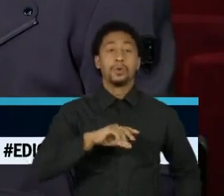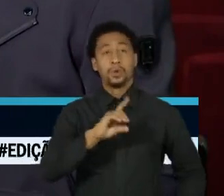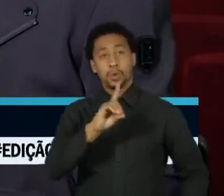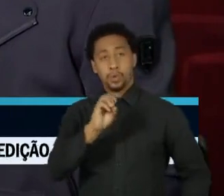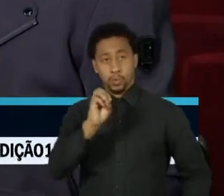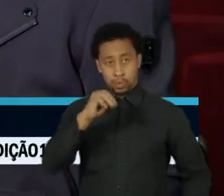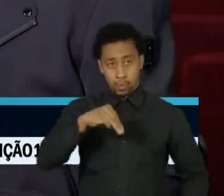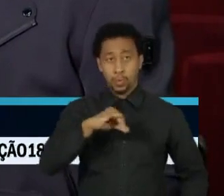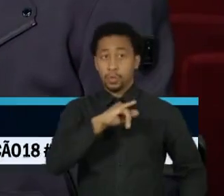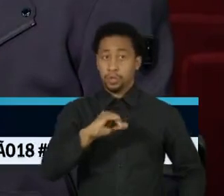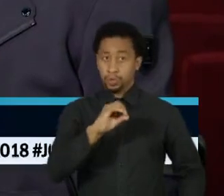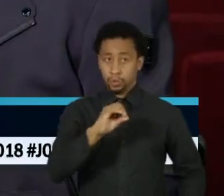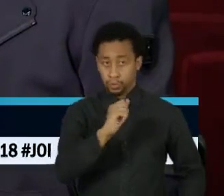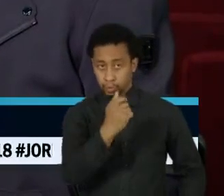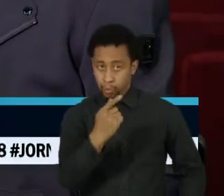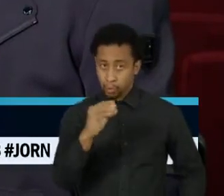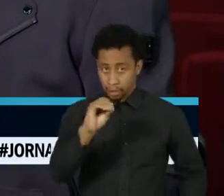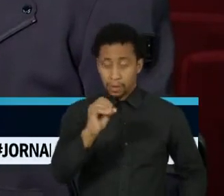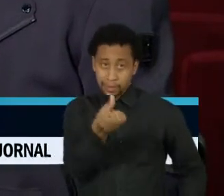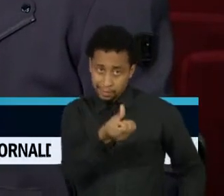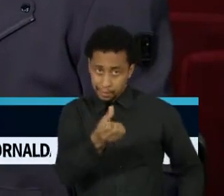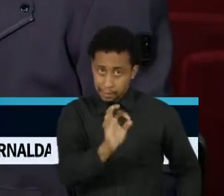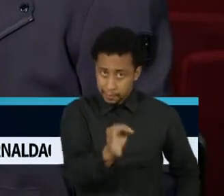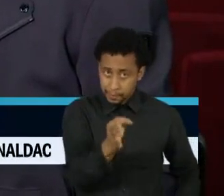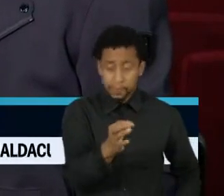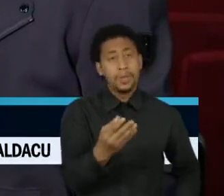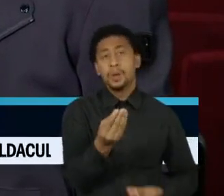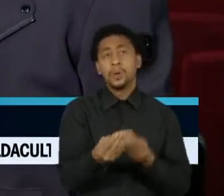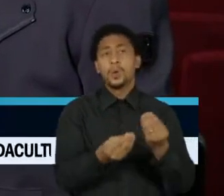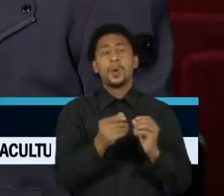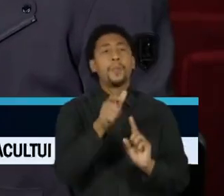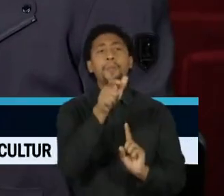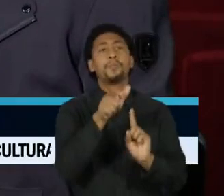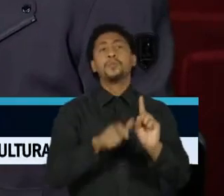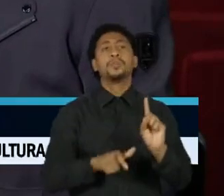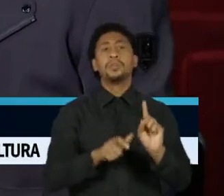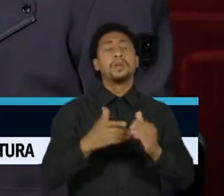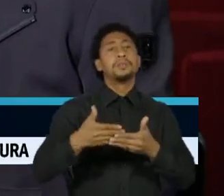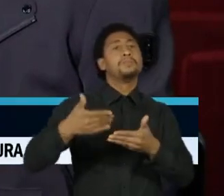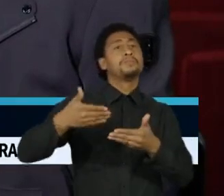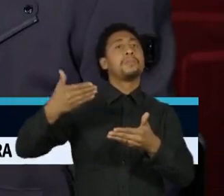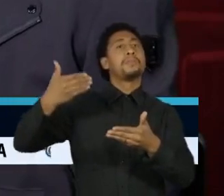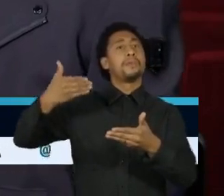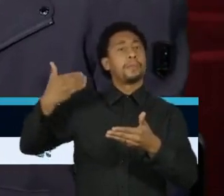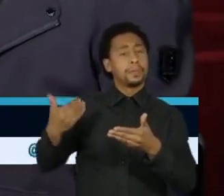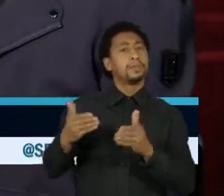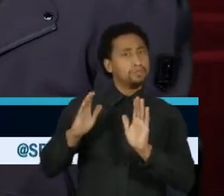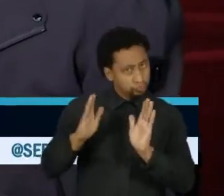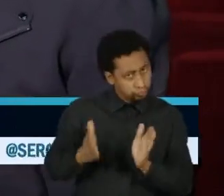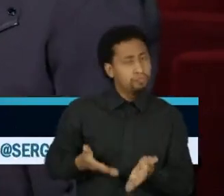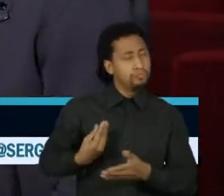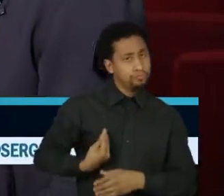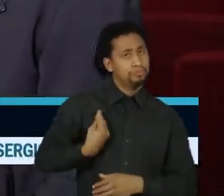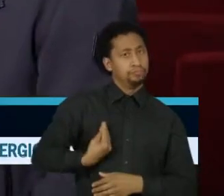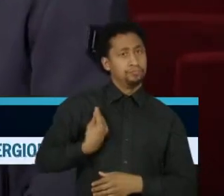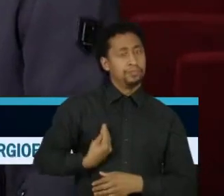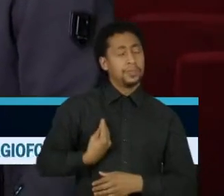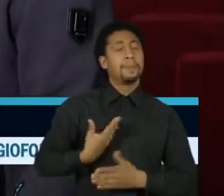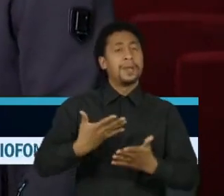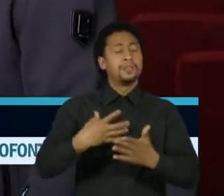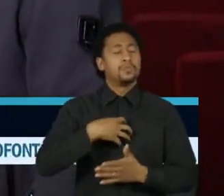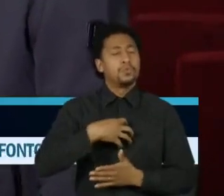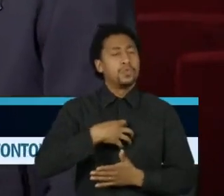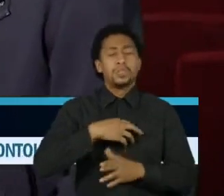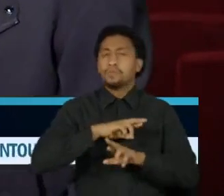como é que foi esse desafio de viver um personagem que já foi vivido em outras vezes e uma leitura